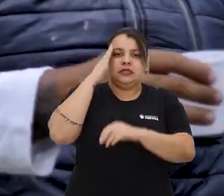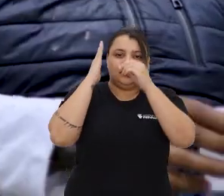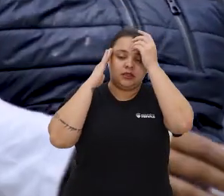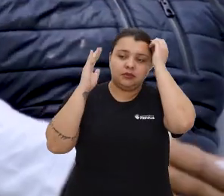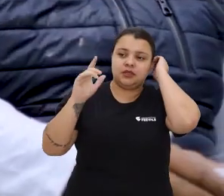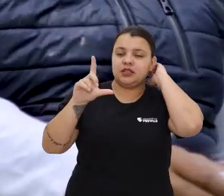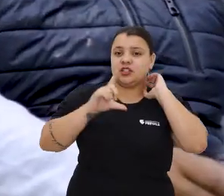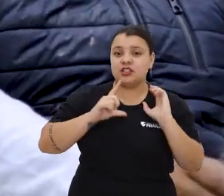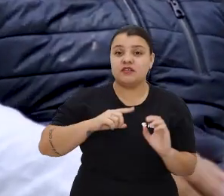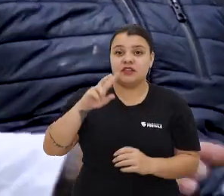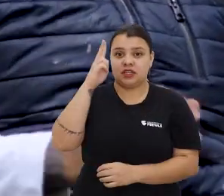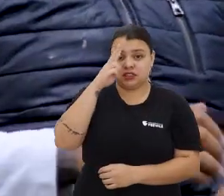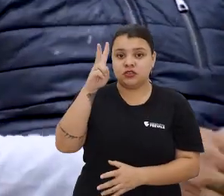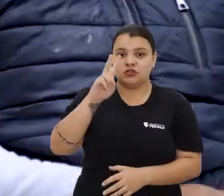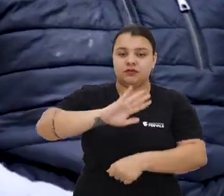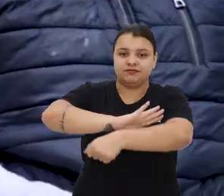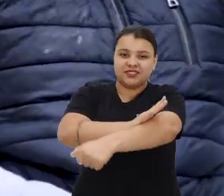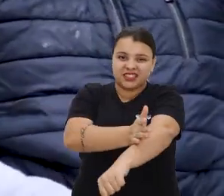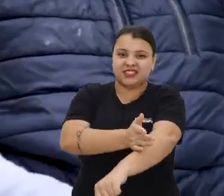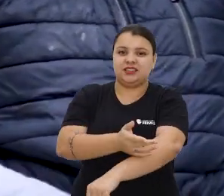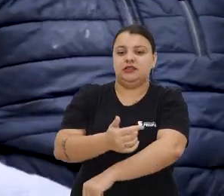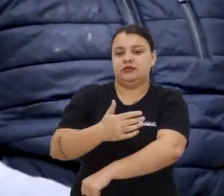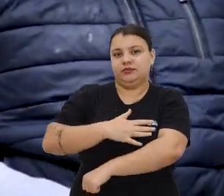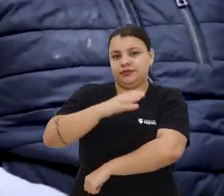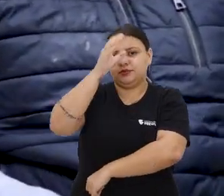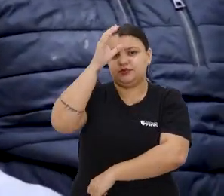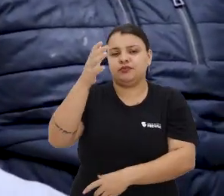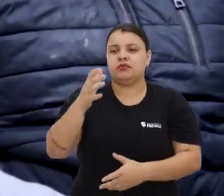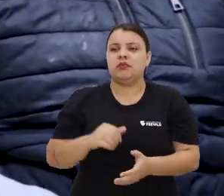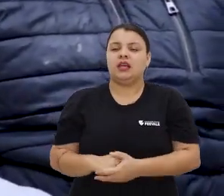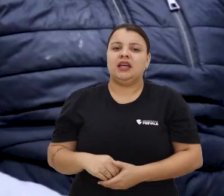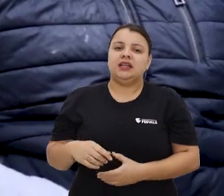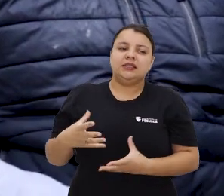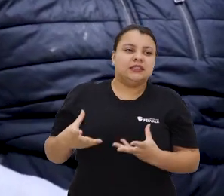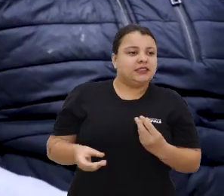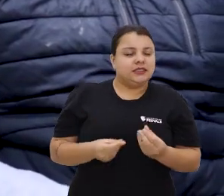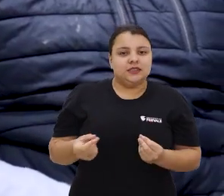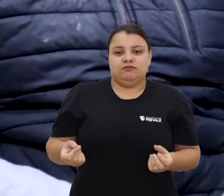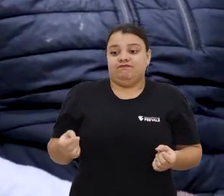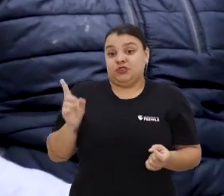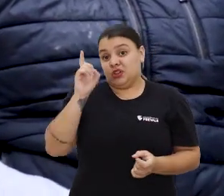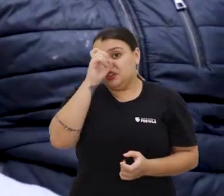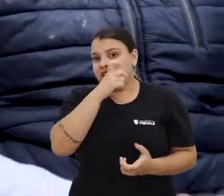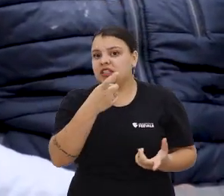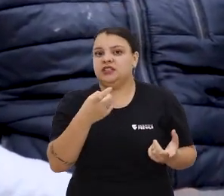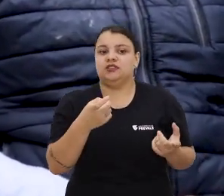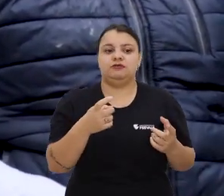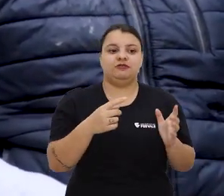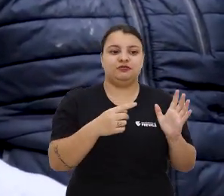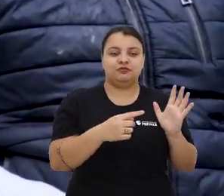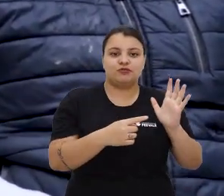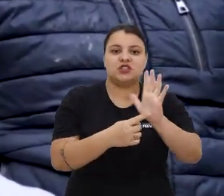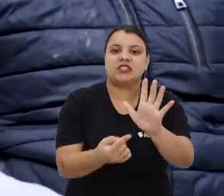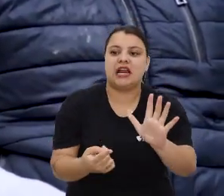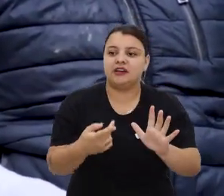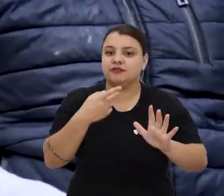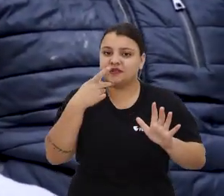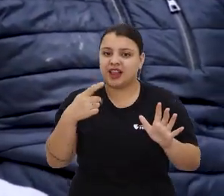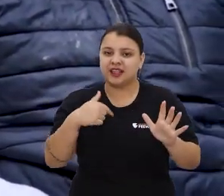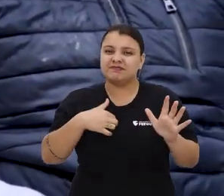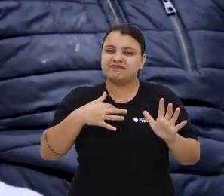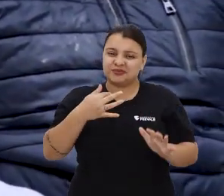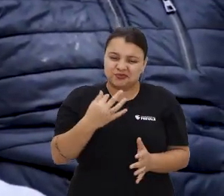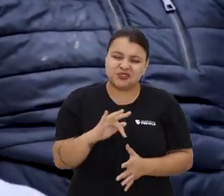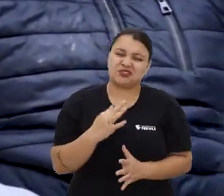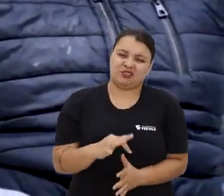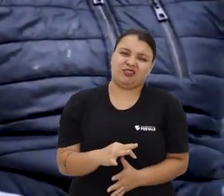episódios de racismo com o meu tio. E é muito delicado, né, fazer essa exposição, assim, falar sobre isso, porque dói pra gente e a